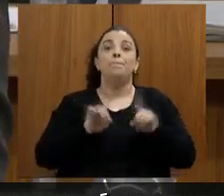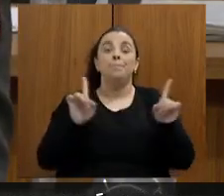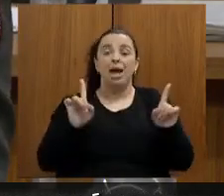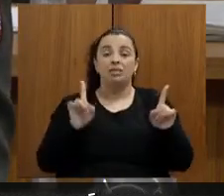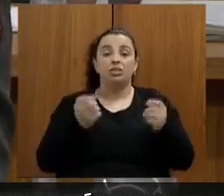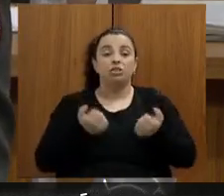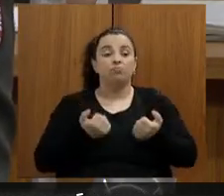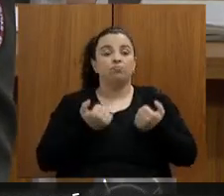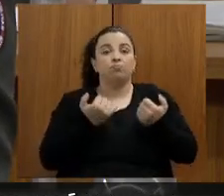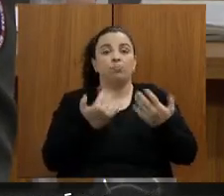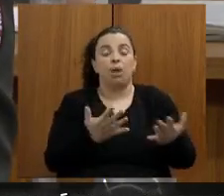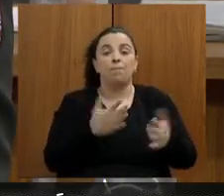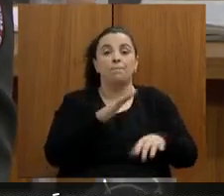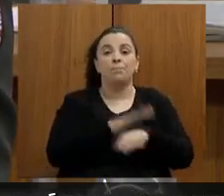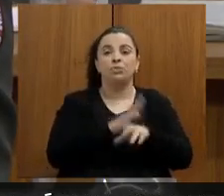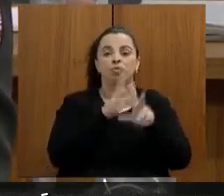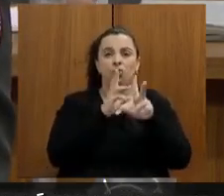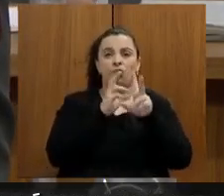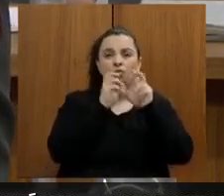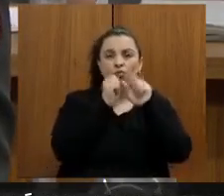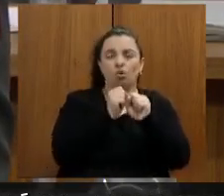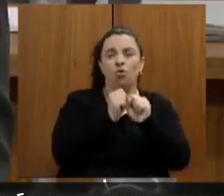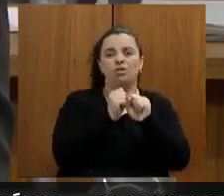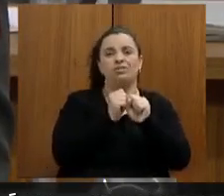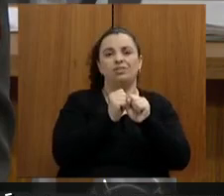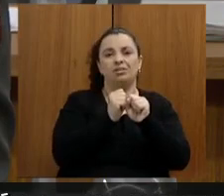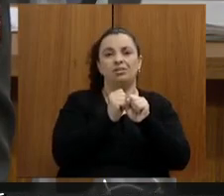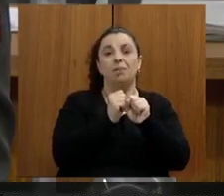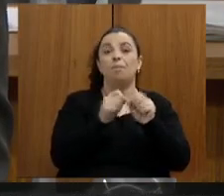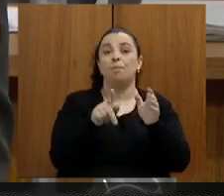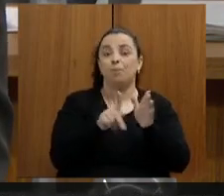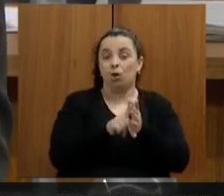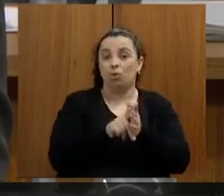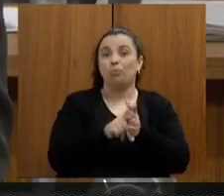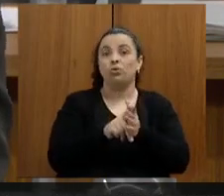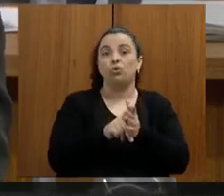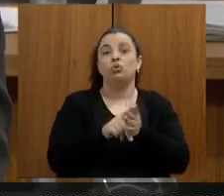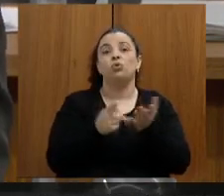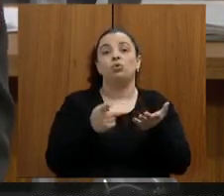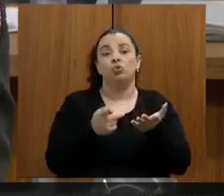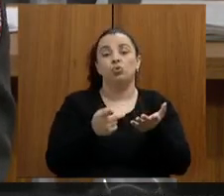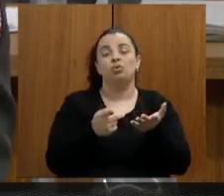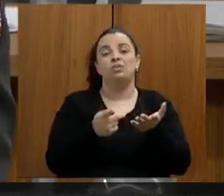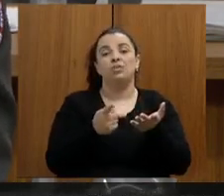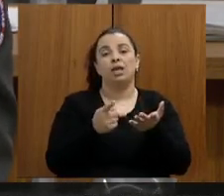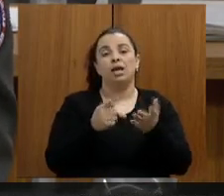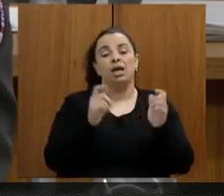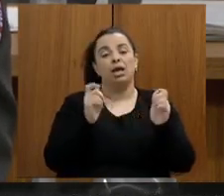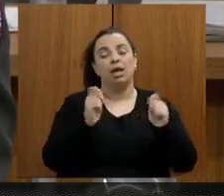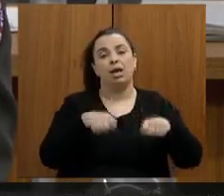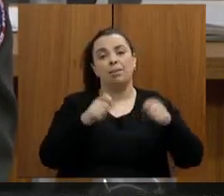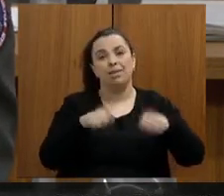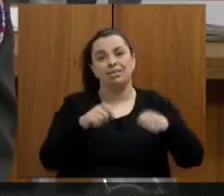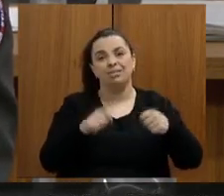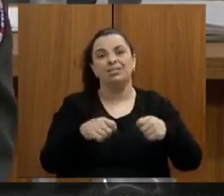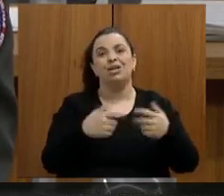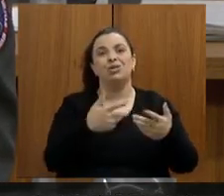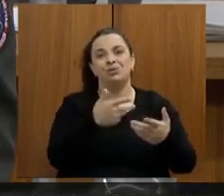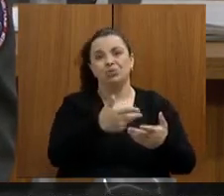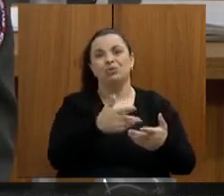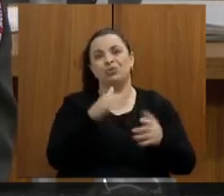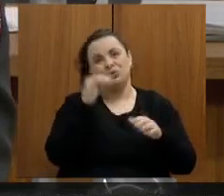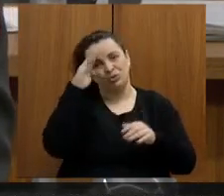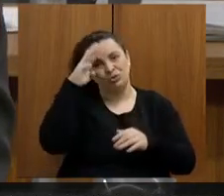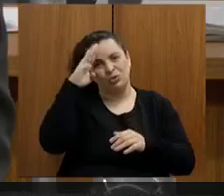potencializar a utilização do recurso humano que existe nós estamos potencializando os materiais equipamentos